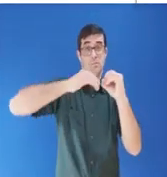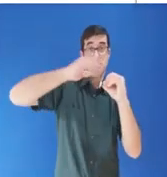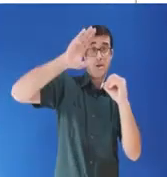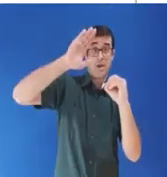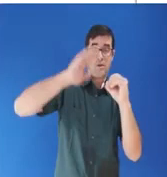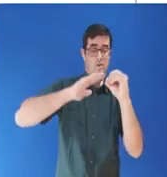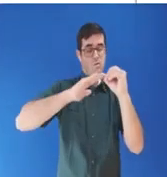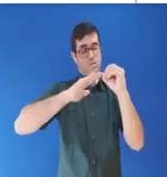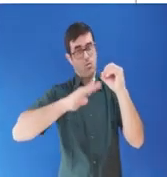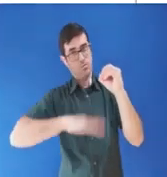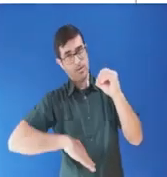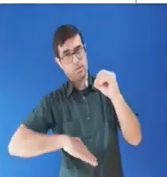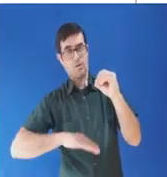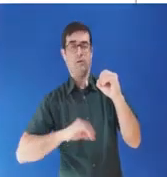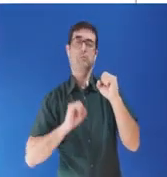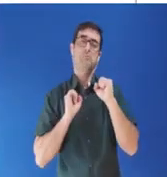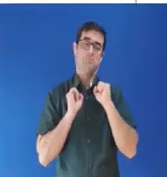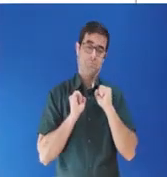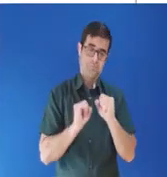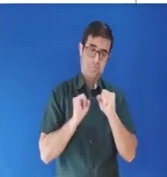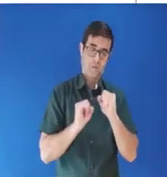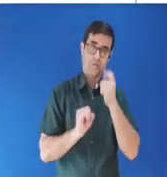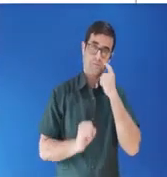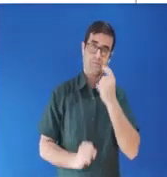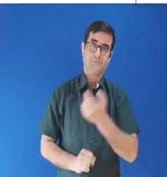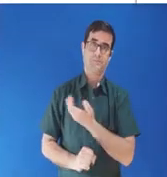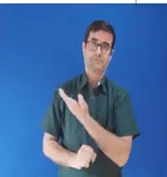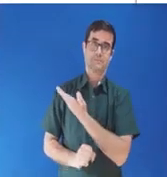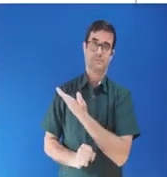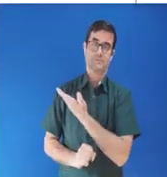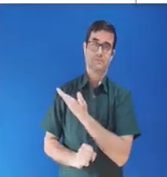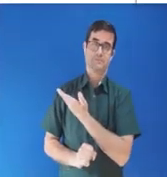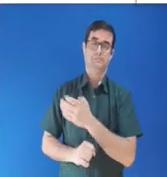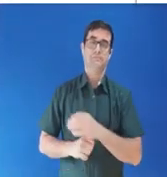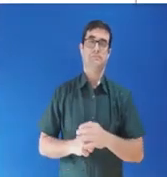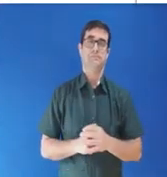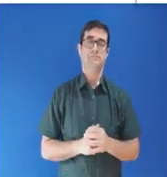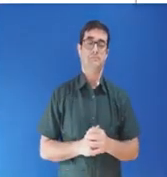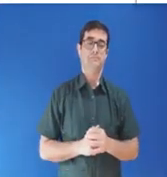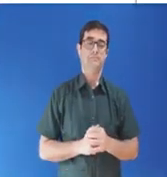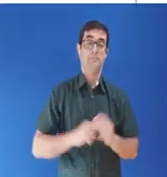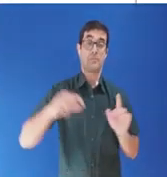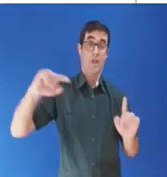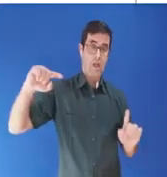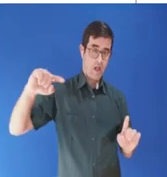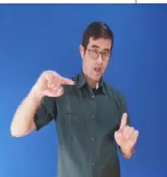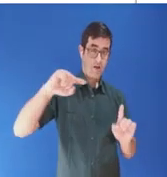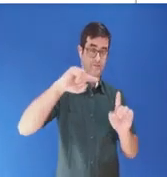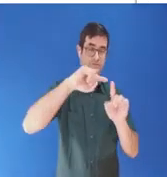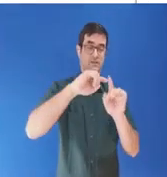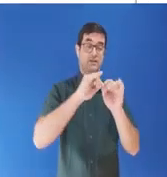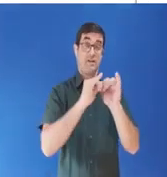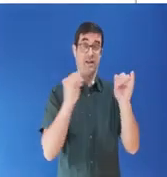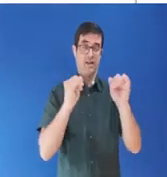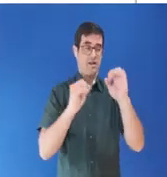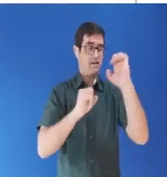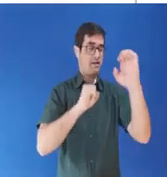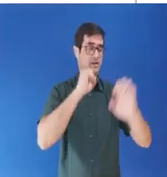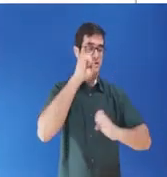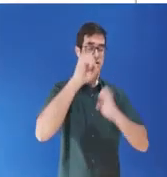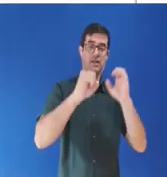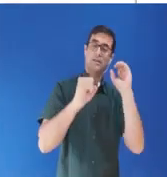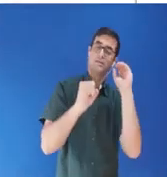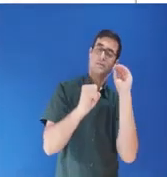zero, o que indica que eu posso ter a afinidade eletrônica, né, ou seja, a inserção desse